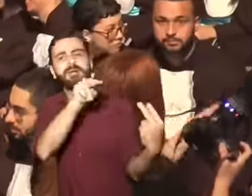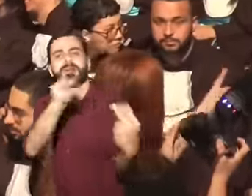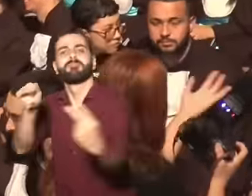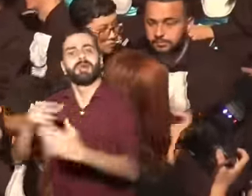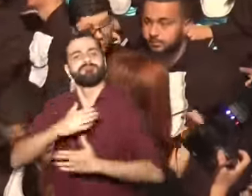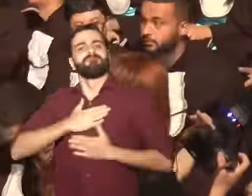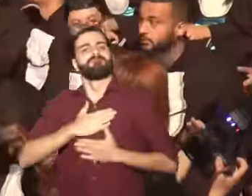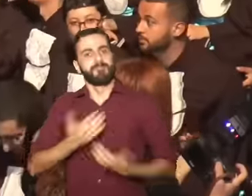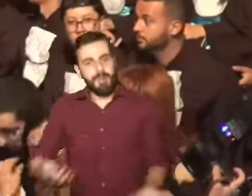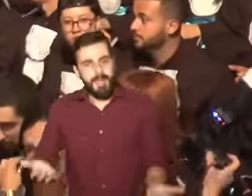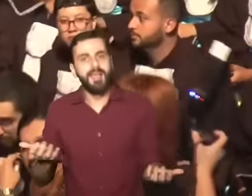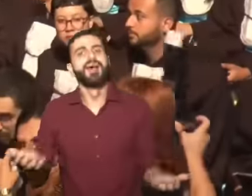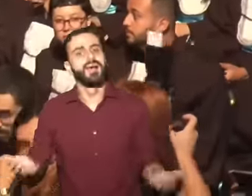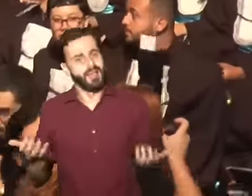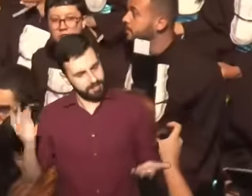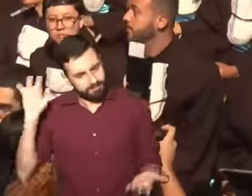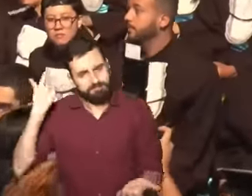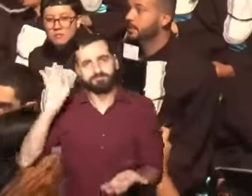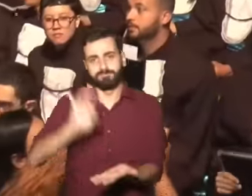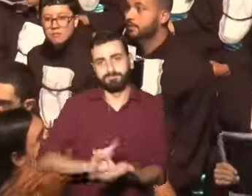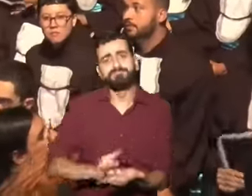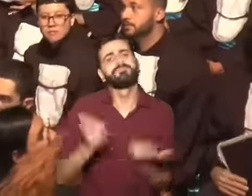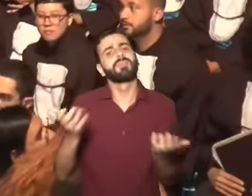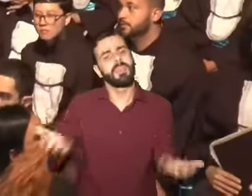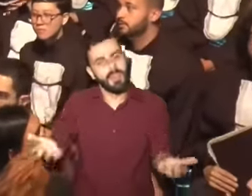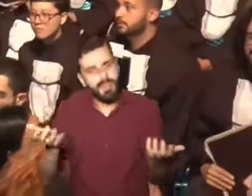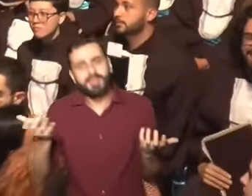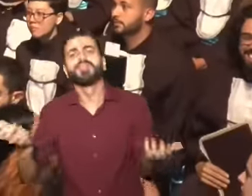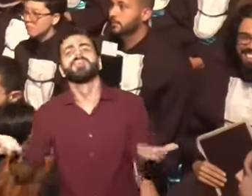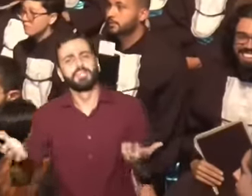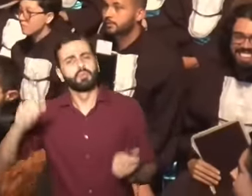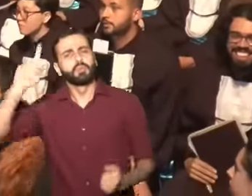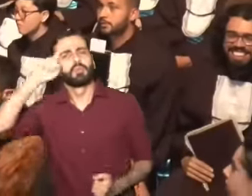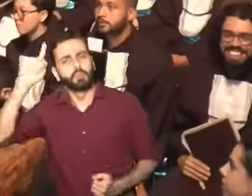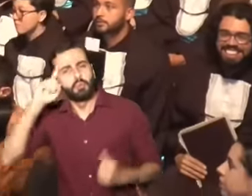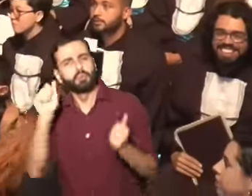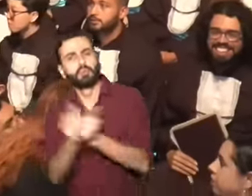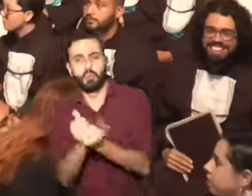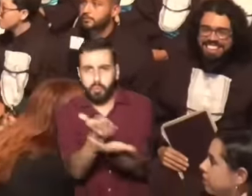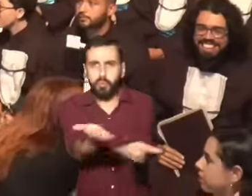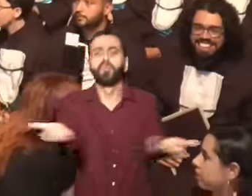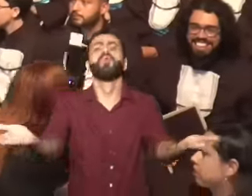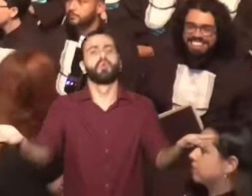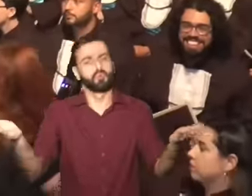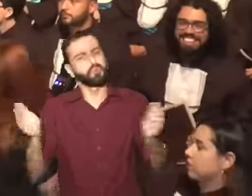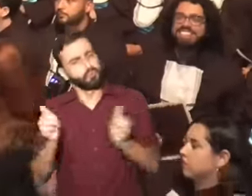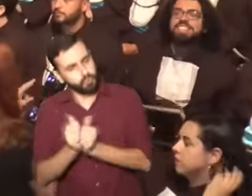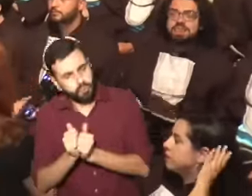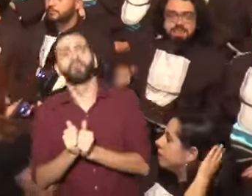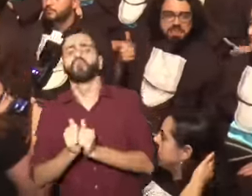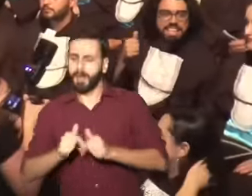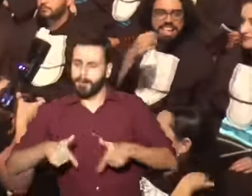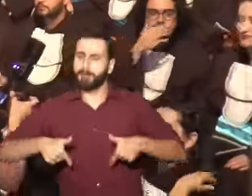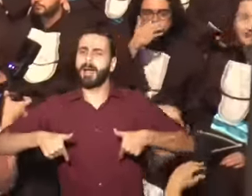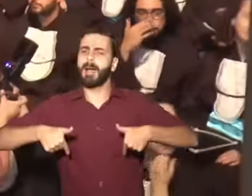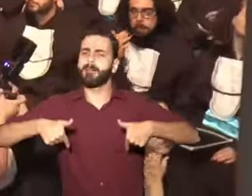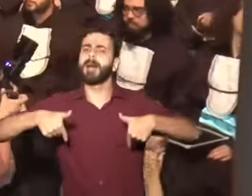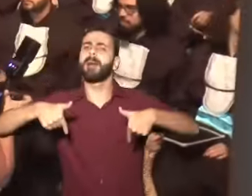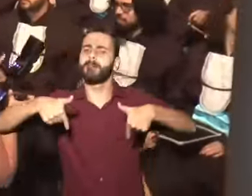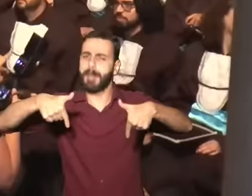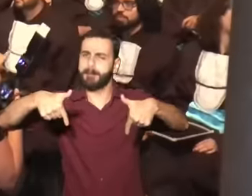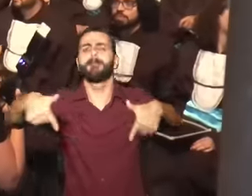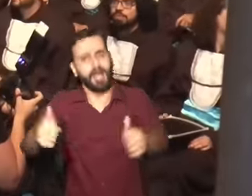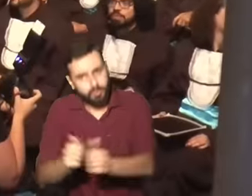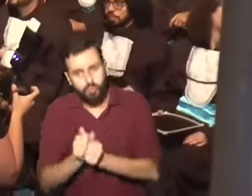quero pra mim. Eu quero acordar de manhã do seu lado e aturar qualquer babado. Vou